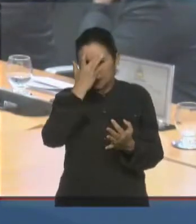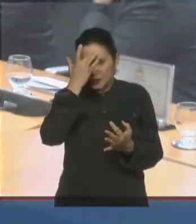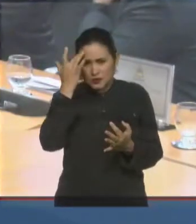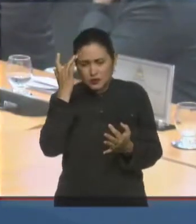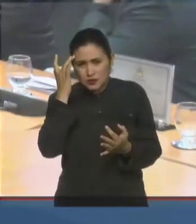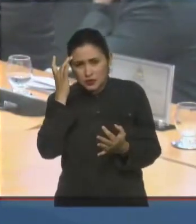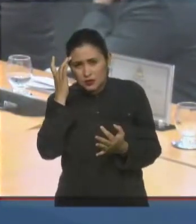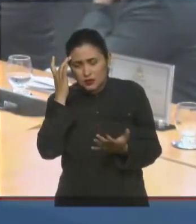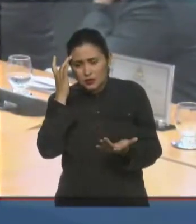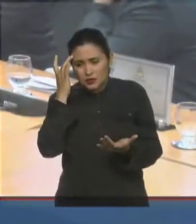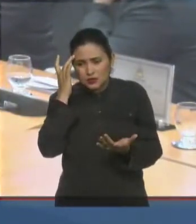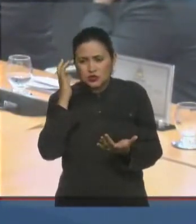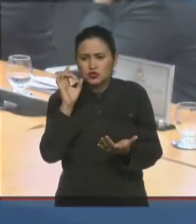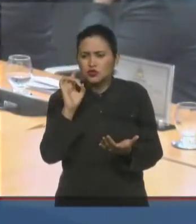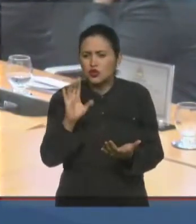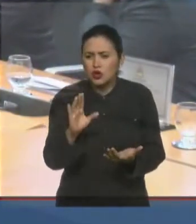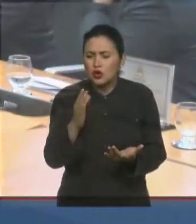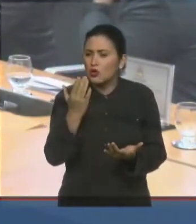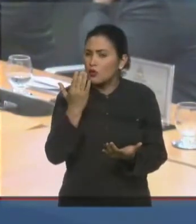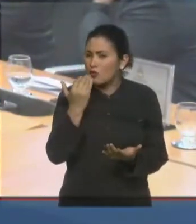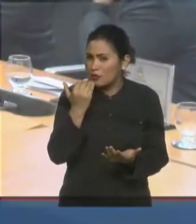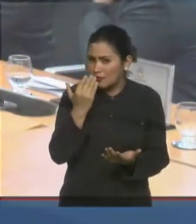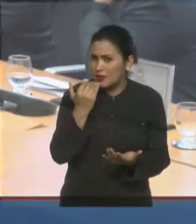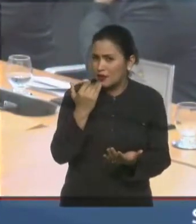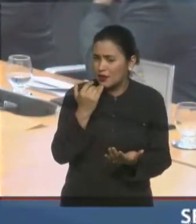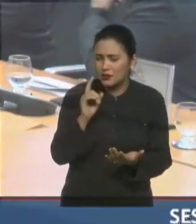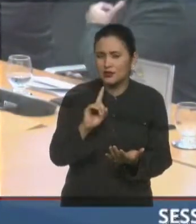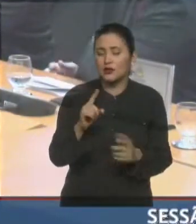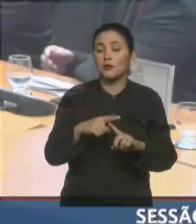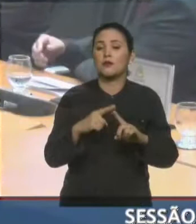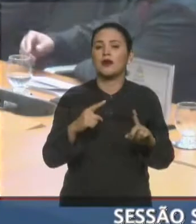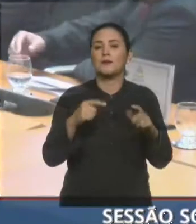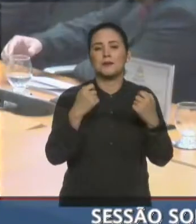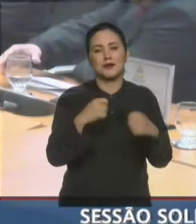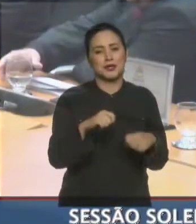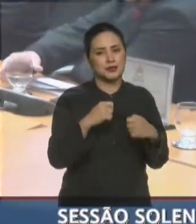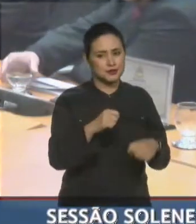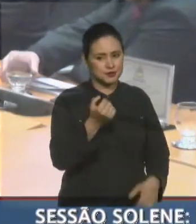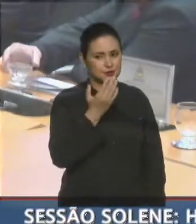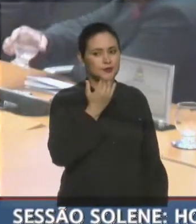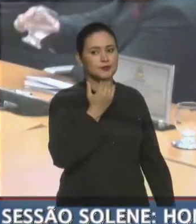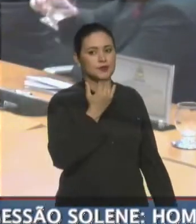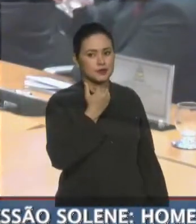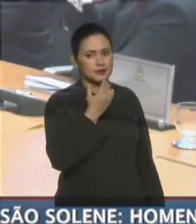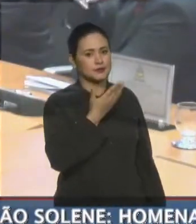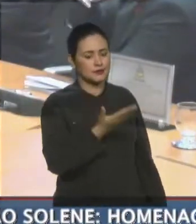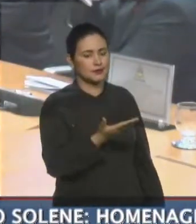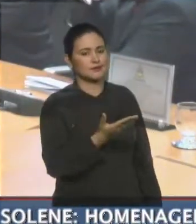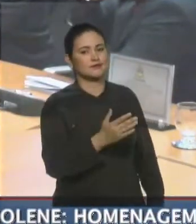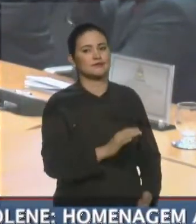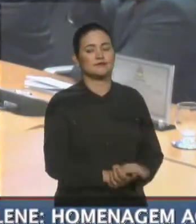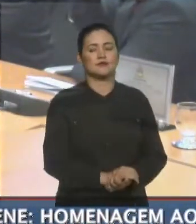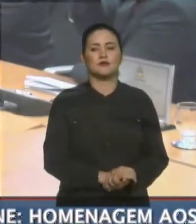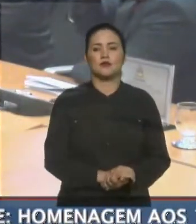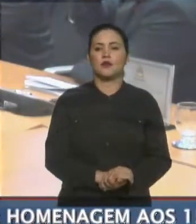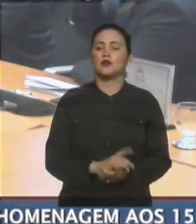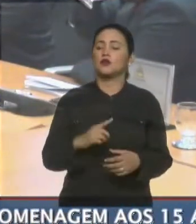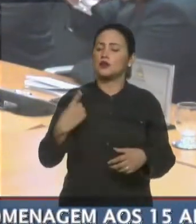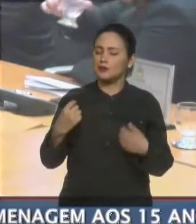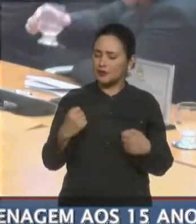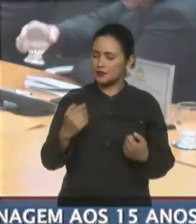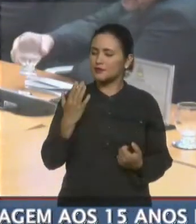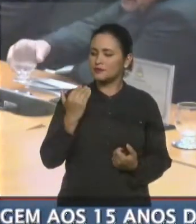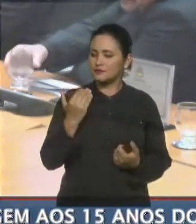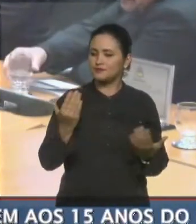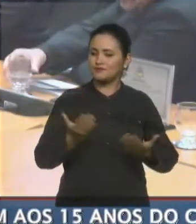está dizendo declaradamente, na mesma hora, que a gente vive também de pão. Não é isso, meu querido pastor Odaí? Não só, mas também vivemos dele. E